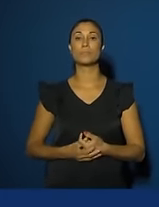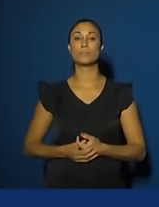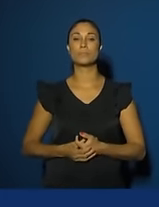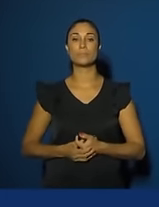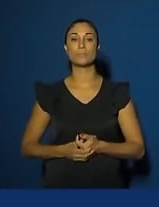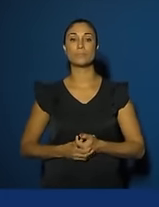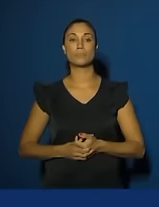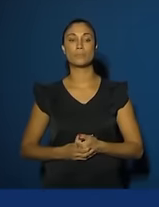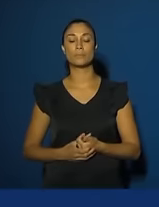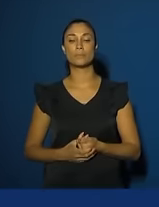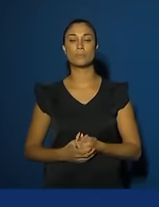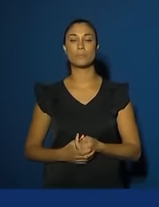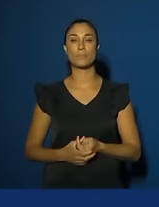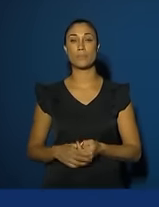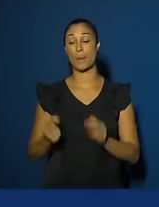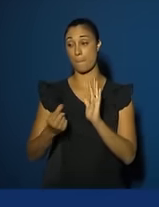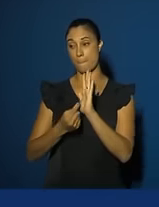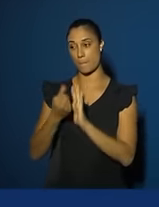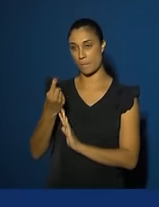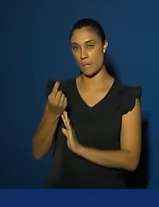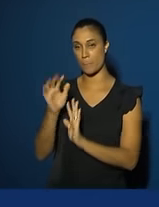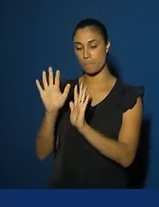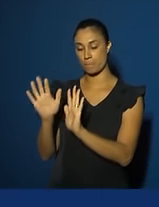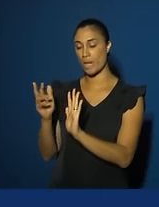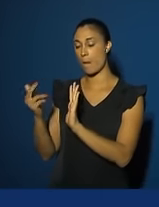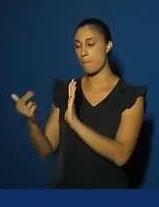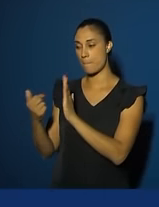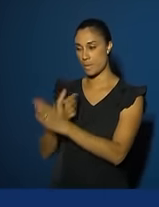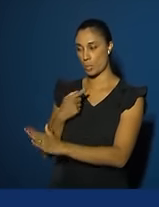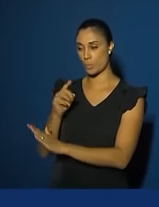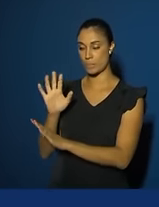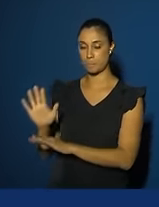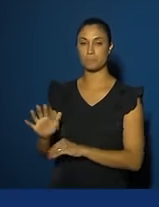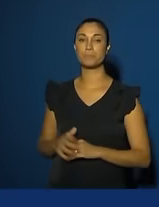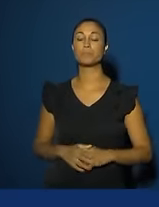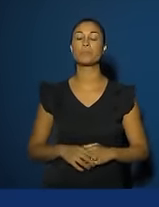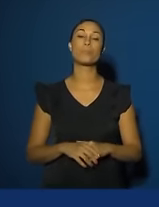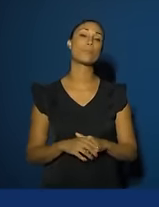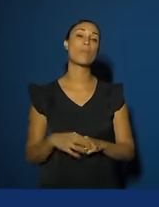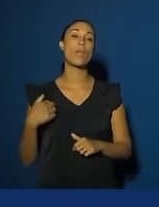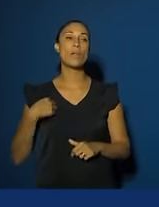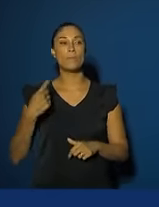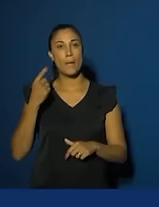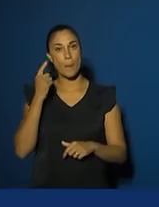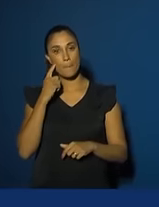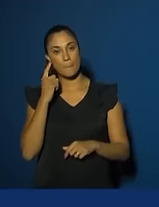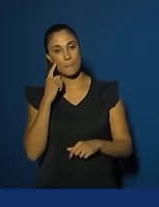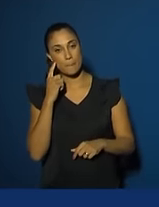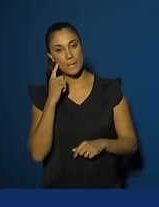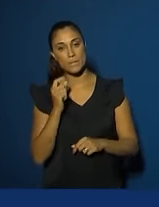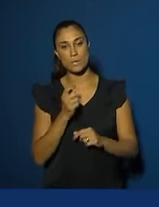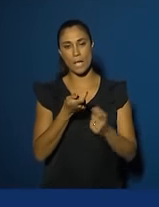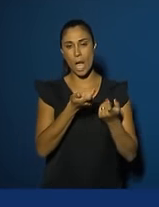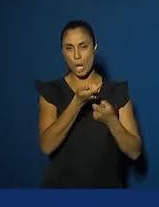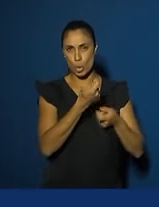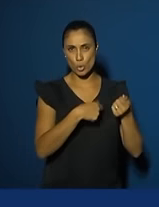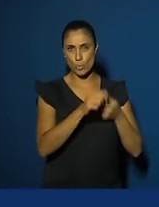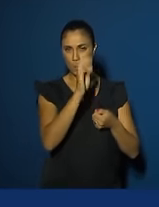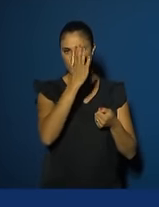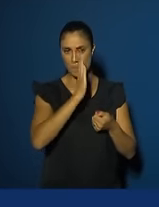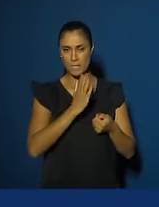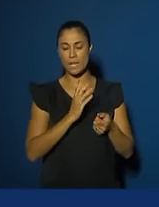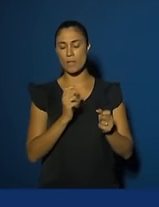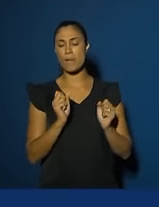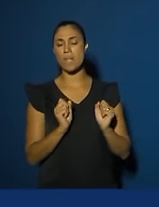eh primeiro sobre a primeira a parte da tua intervenção eh eu penso que a economia brasileira vai se comportar